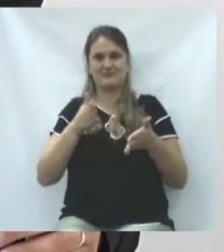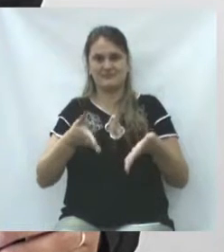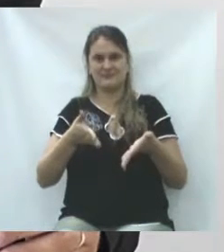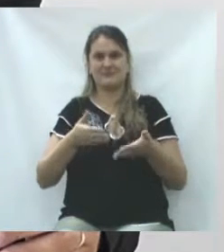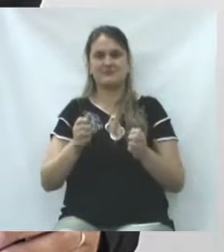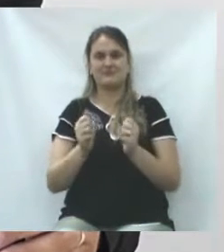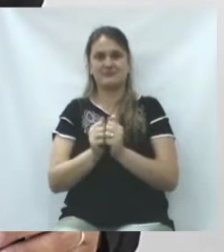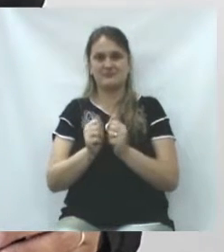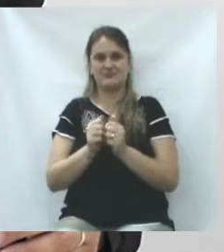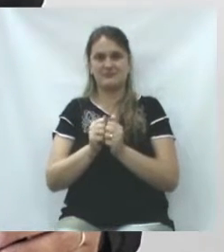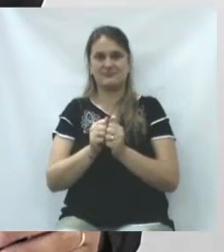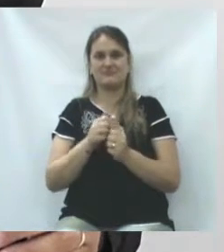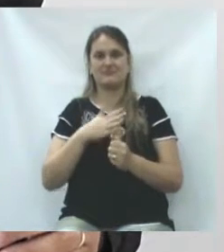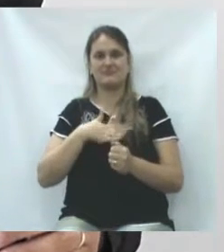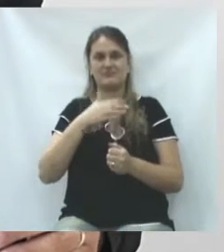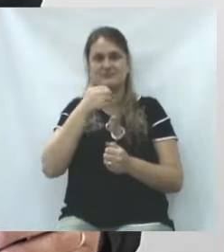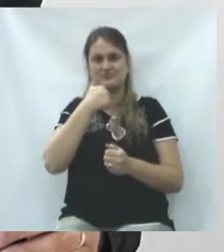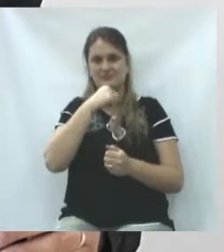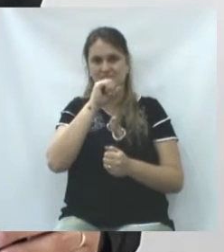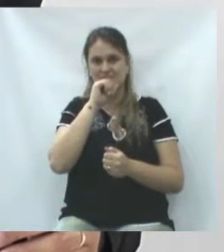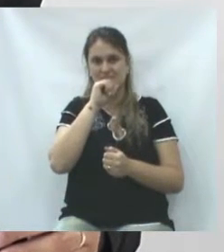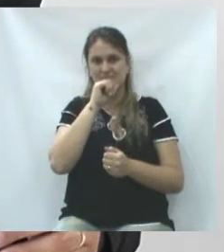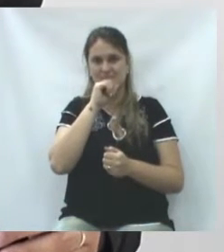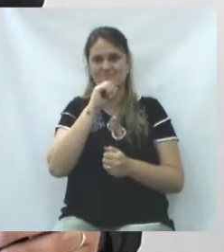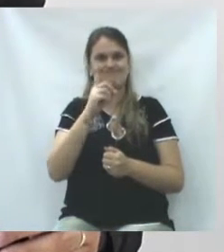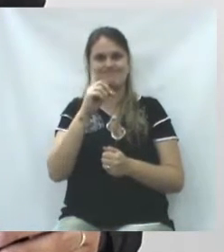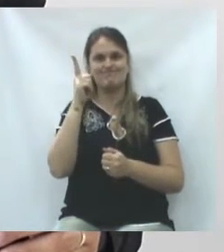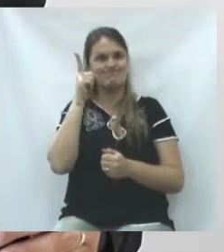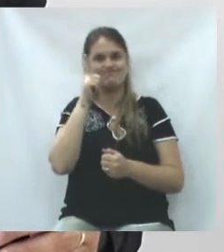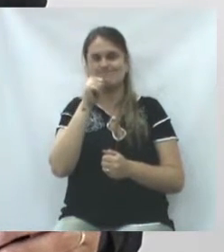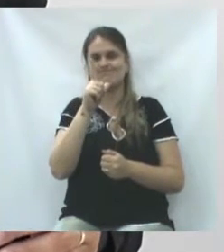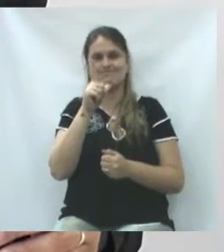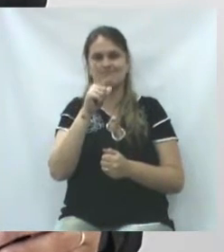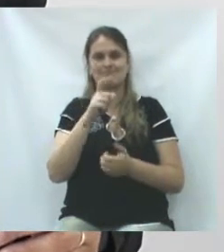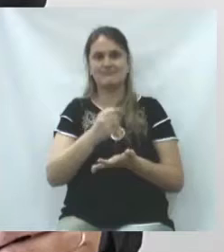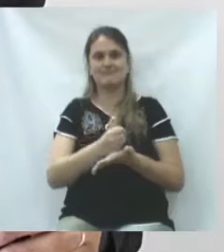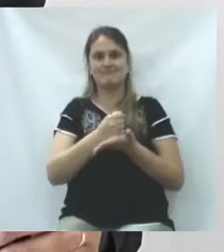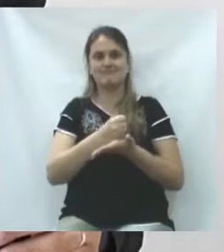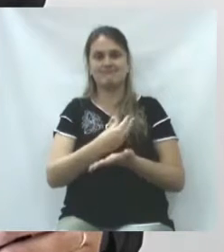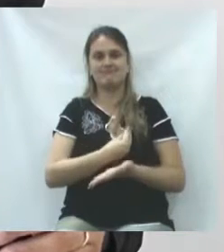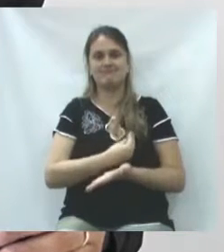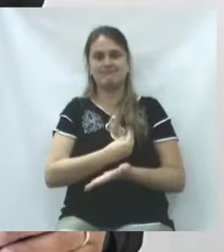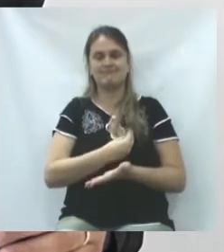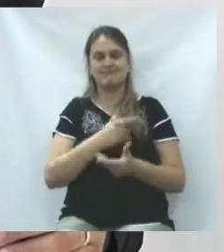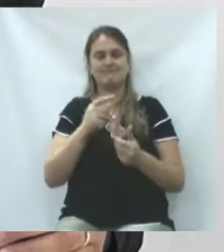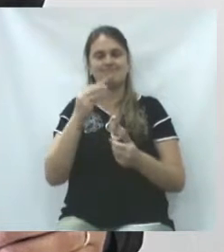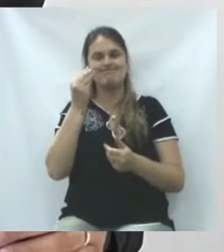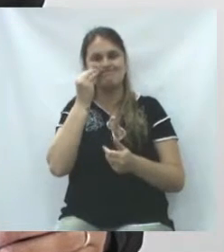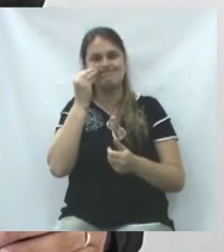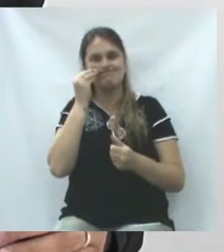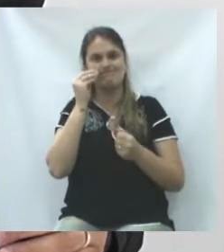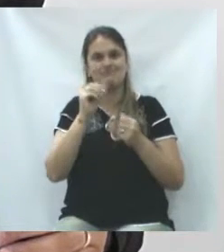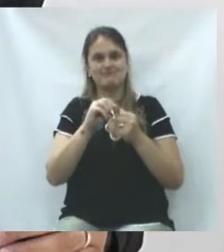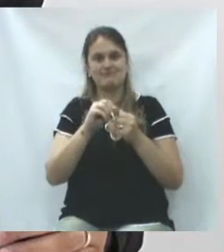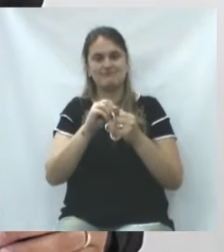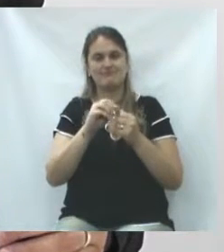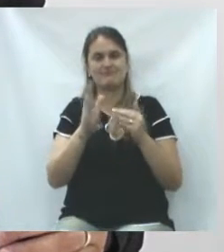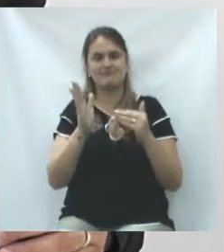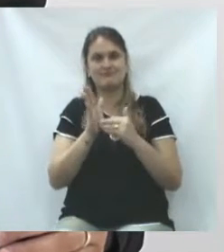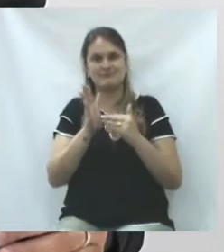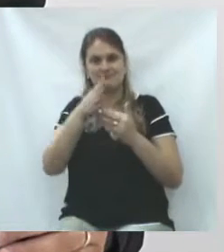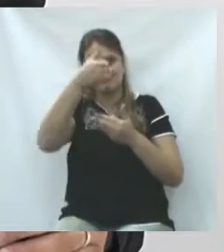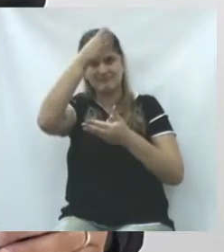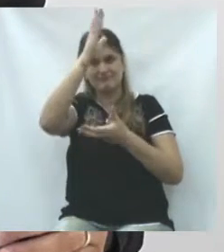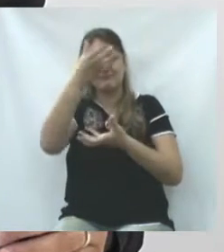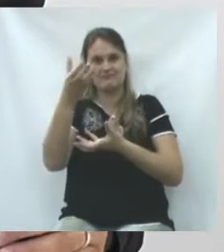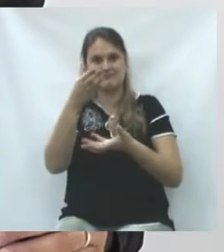mãe. Não deu, meus amigos, não deu. A gente fez o que pôde, até o bombeiro chegar. Mas era